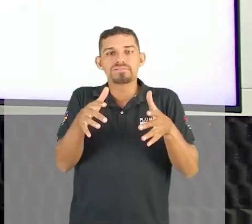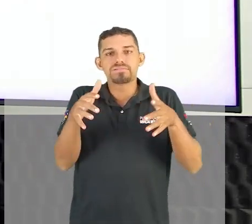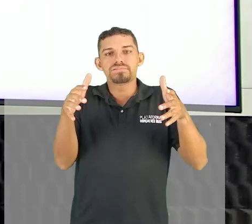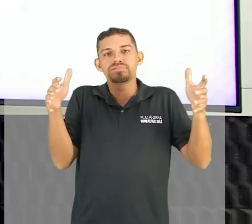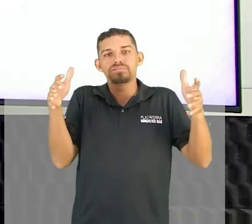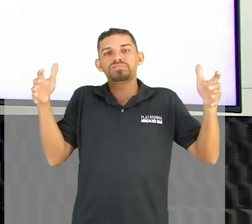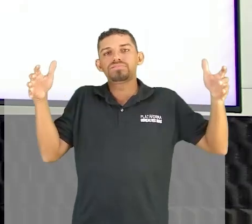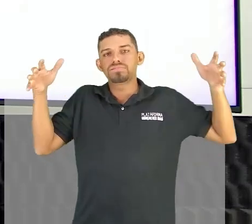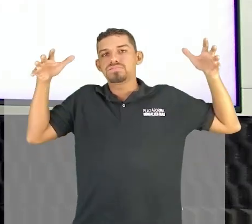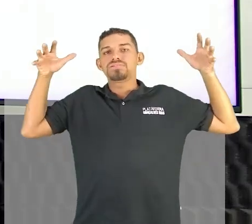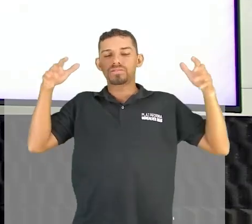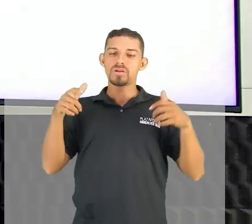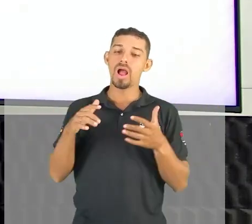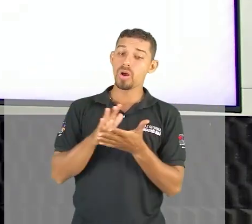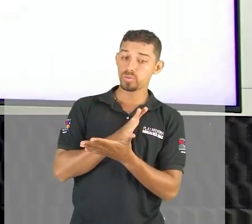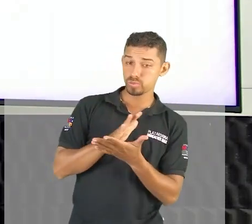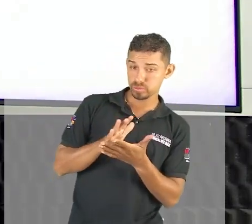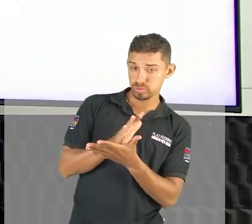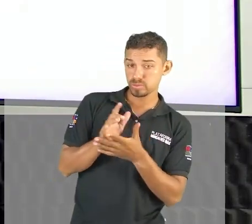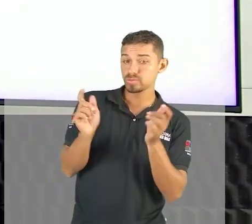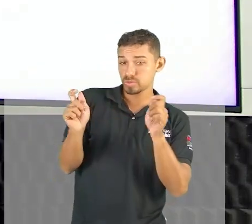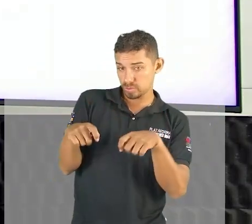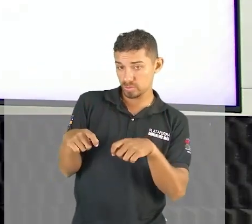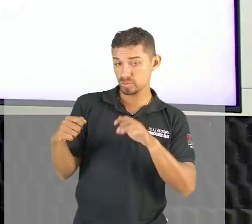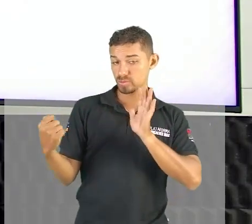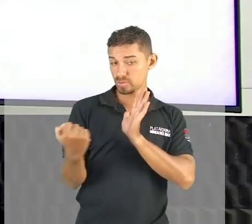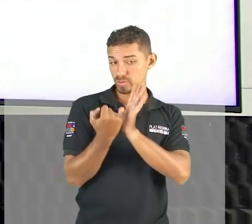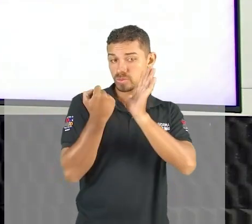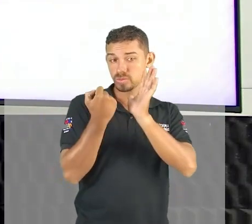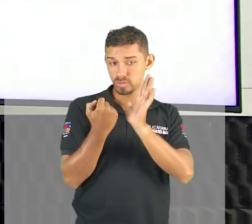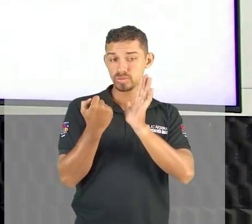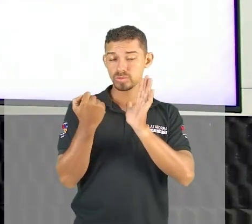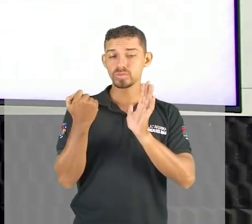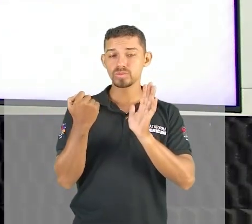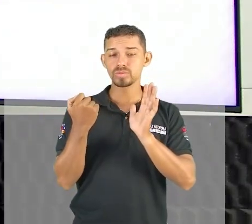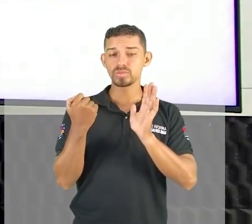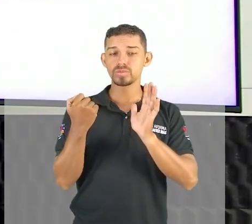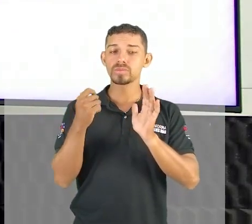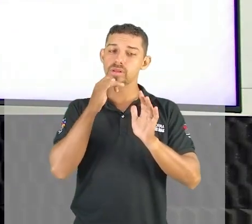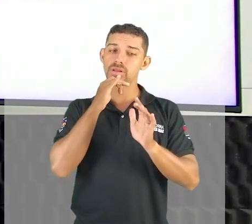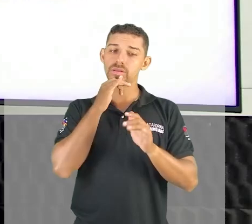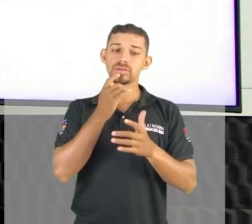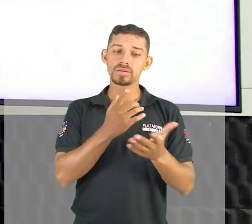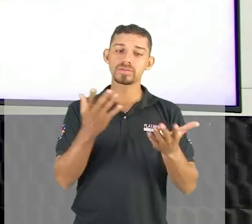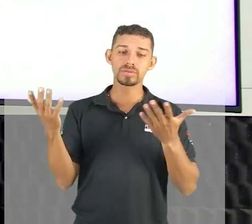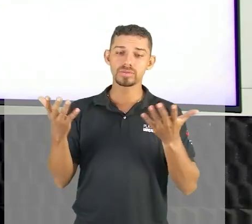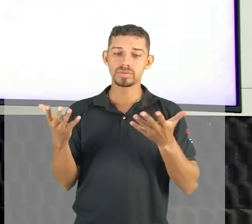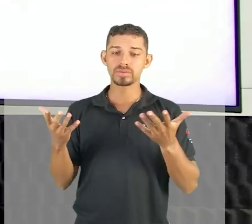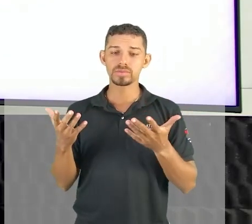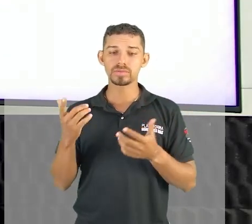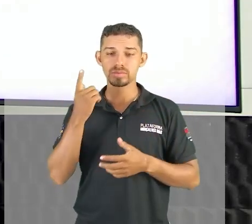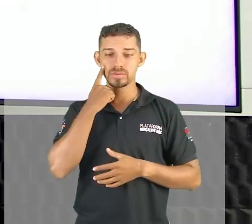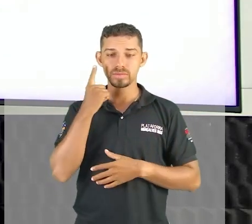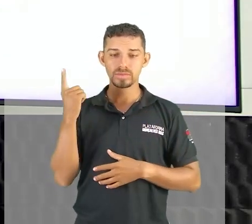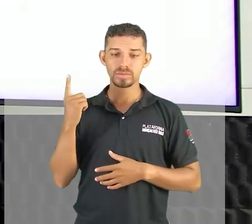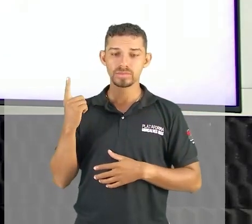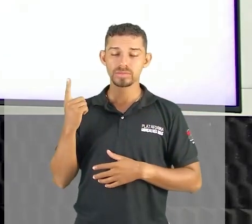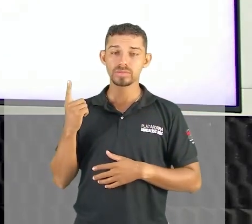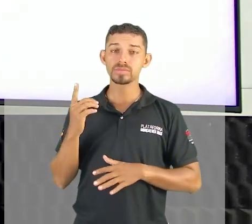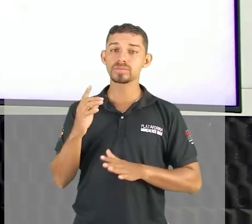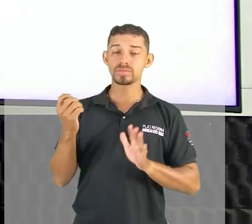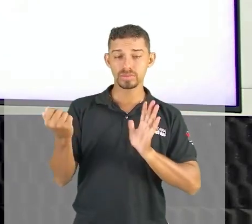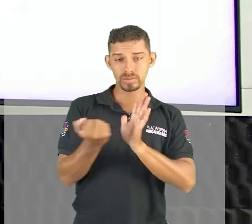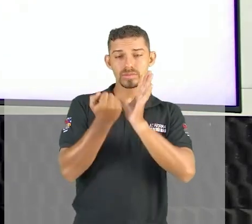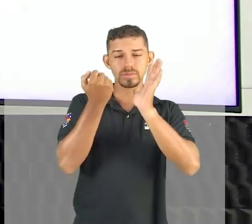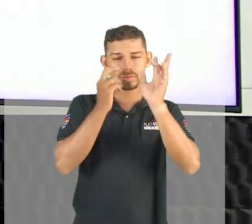massa alguns slogans que tiveram um grande efeito mobilizador E aí a gente vai ver que eh esses